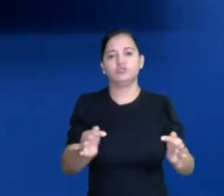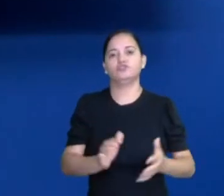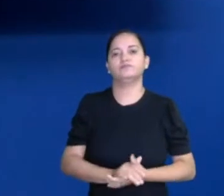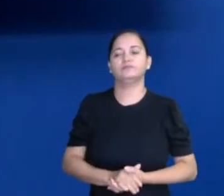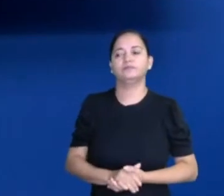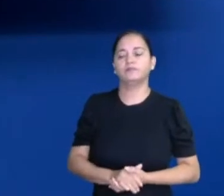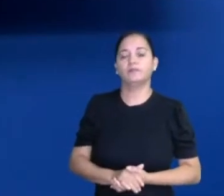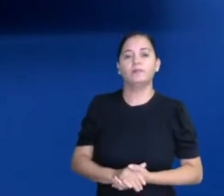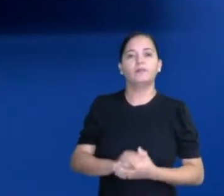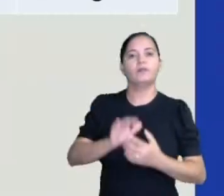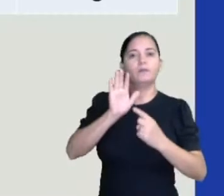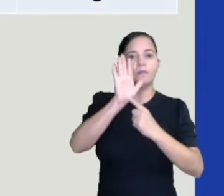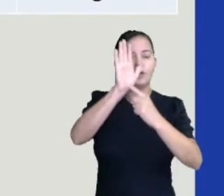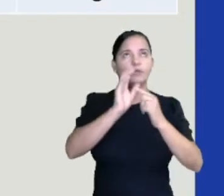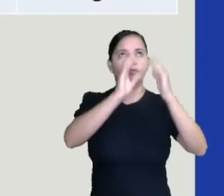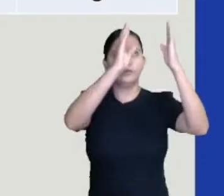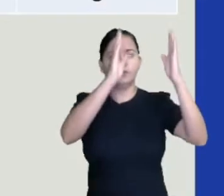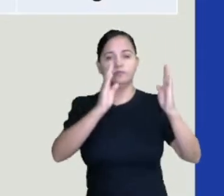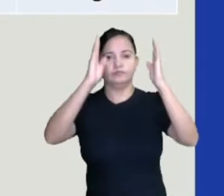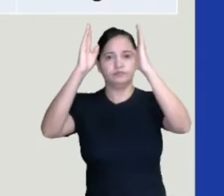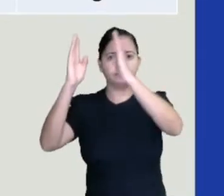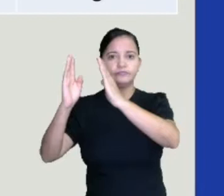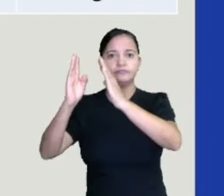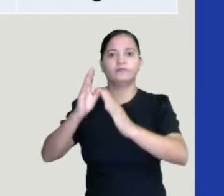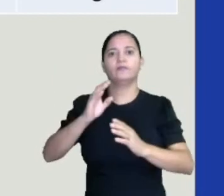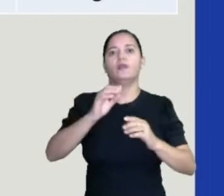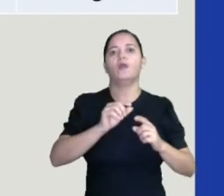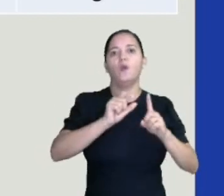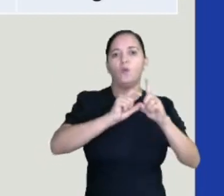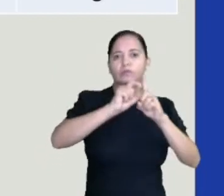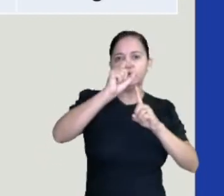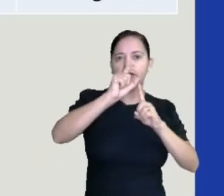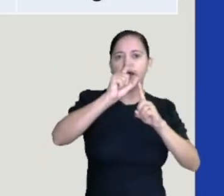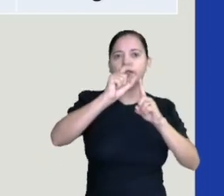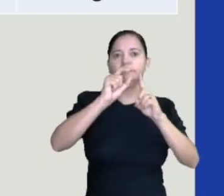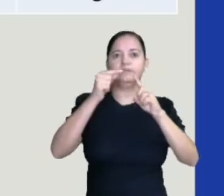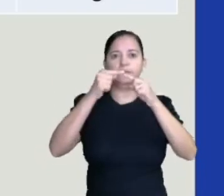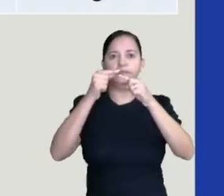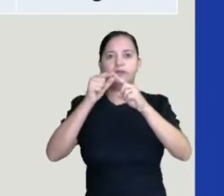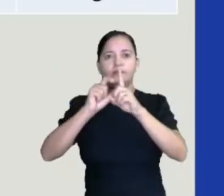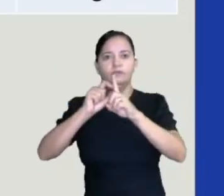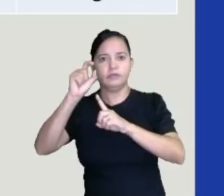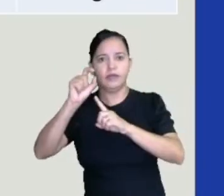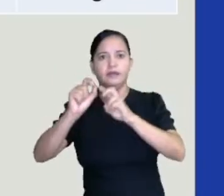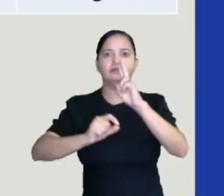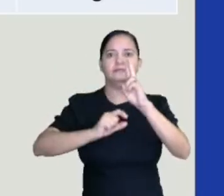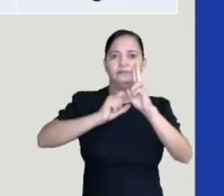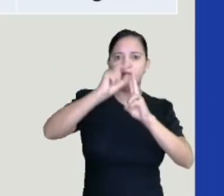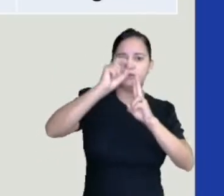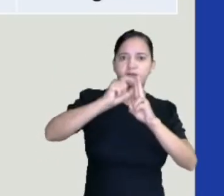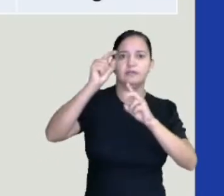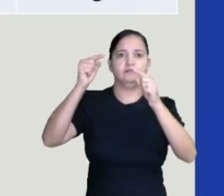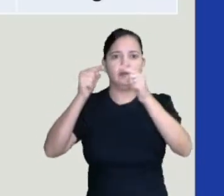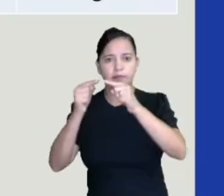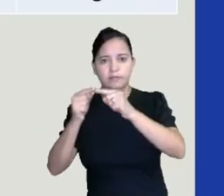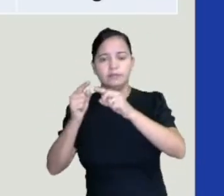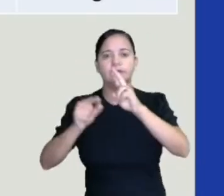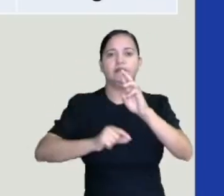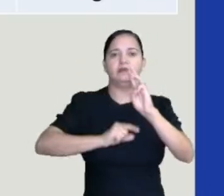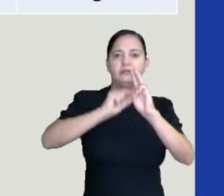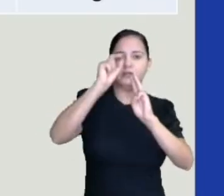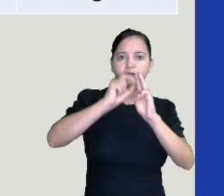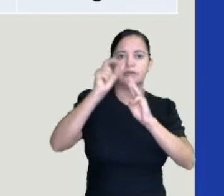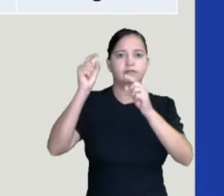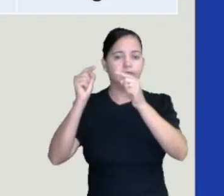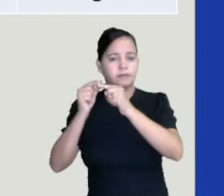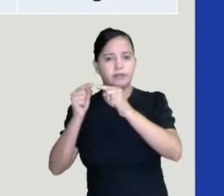para a representação do quadro valor do lugar. Unidade embaixo de unidade, dezena embaixo de dezena. Se tiver centena, centena embaixo de centena.